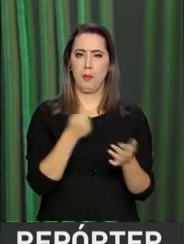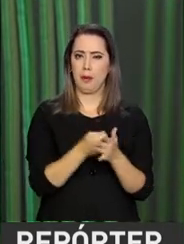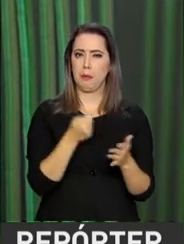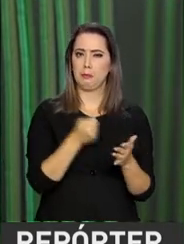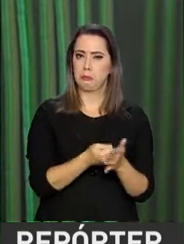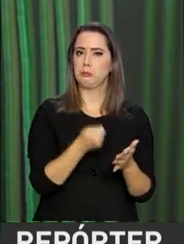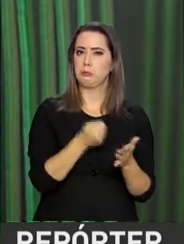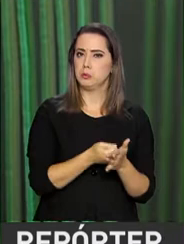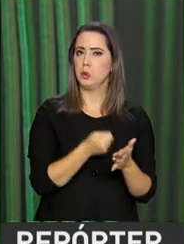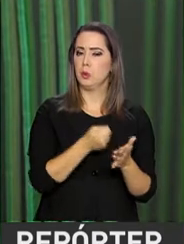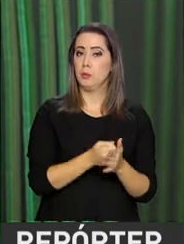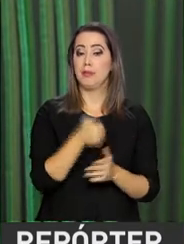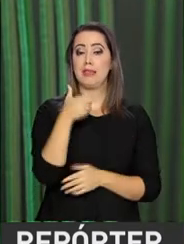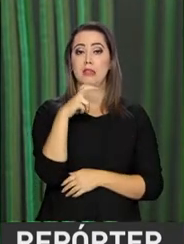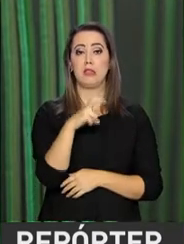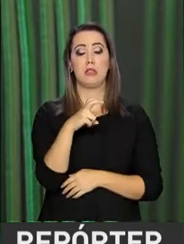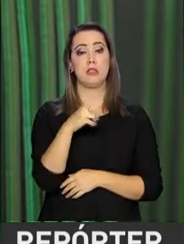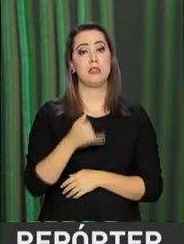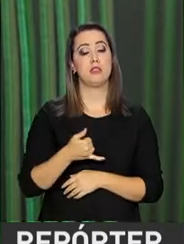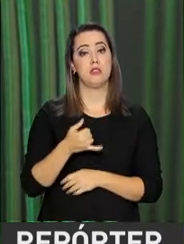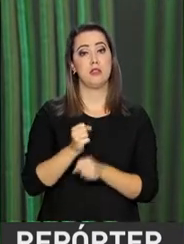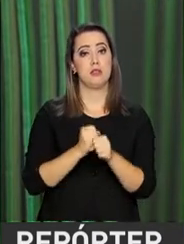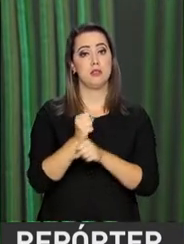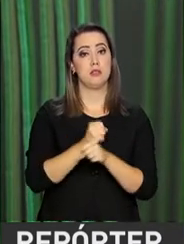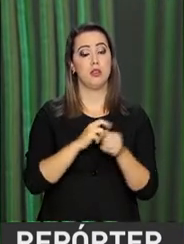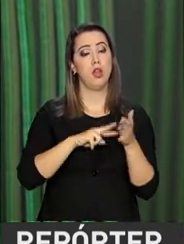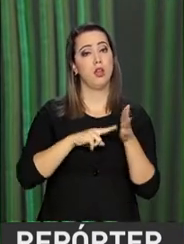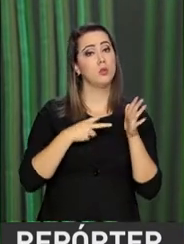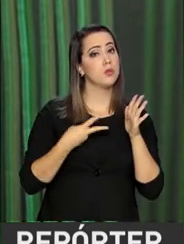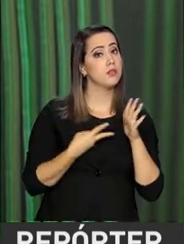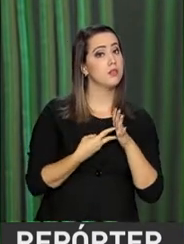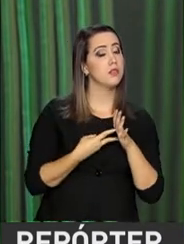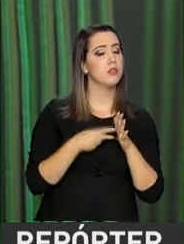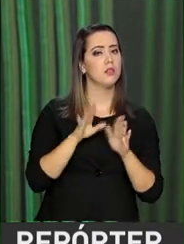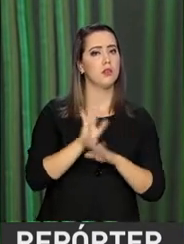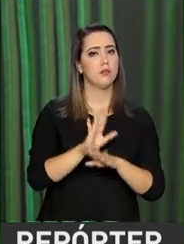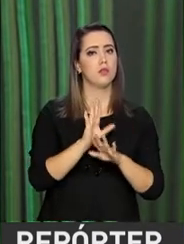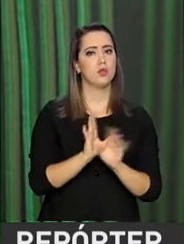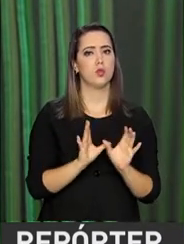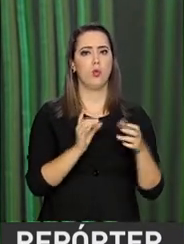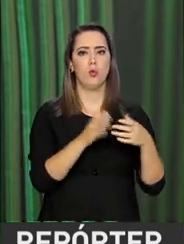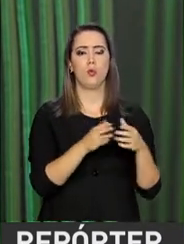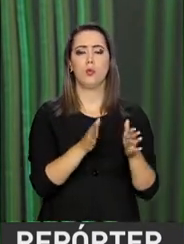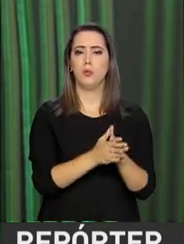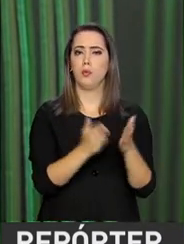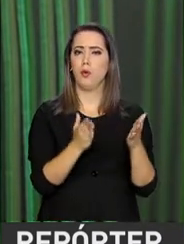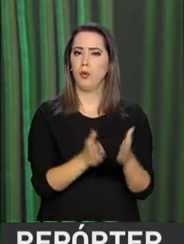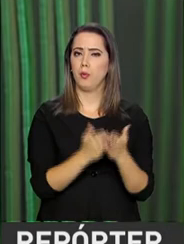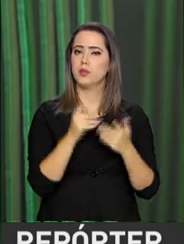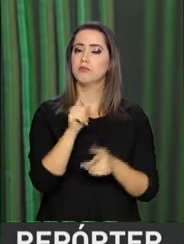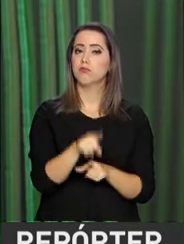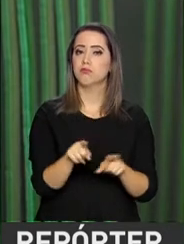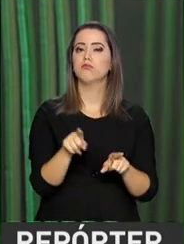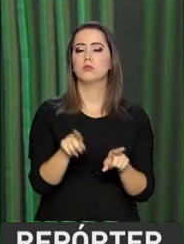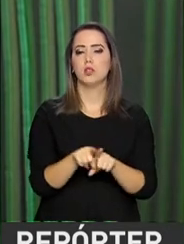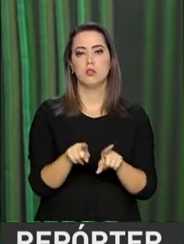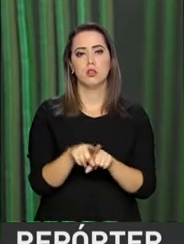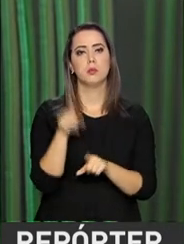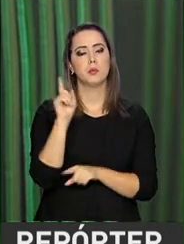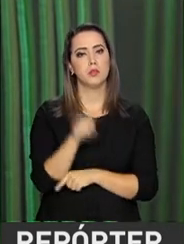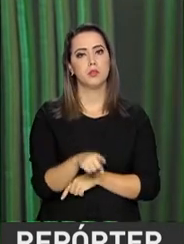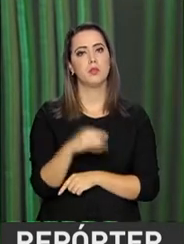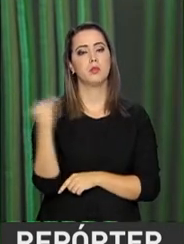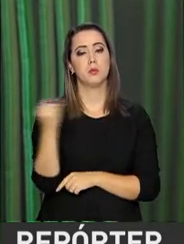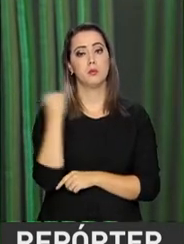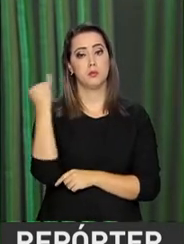de contribuição para 15 anos este está significará que vai beneficiar os mais pobres então este também não é um